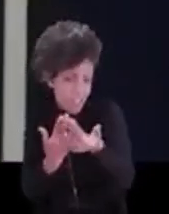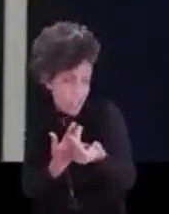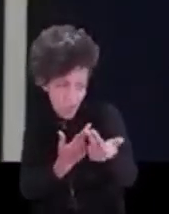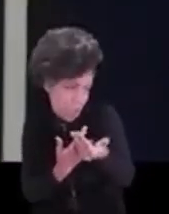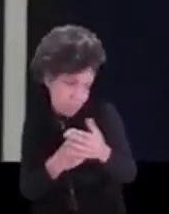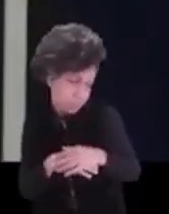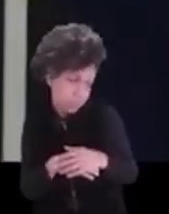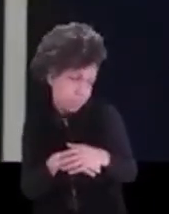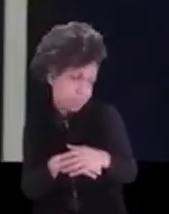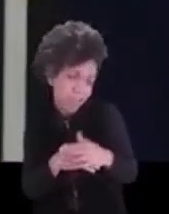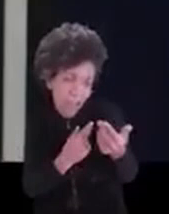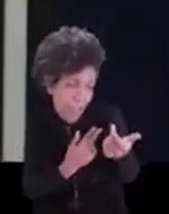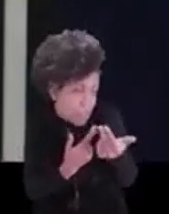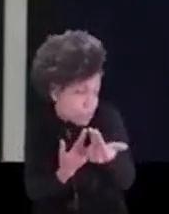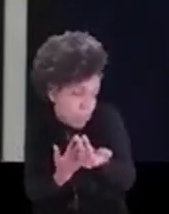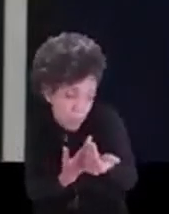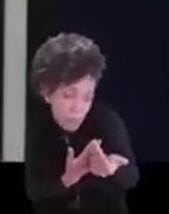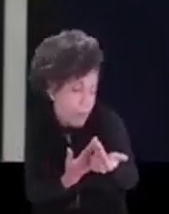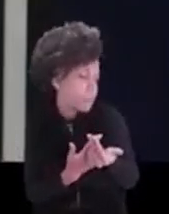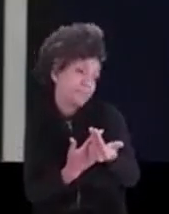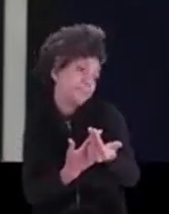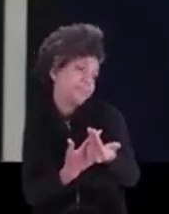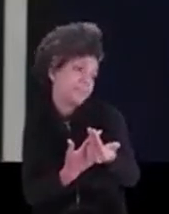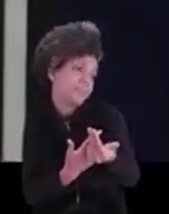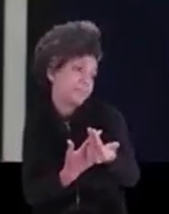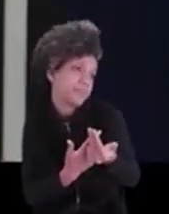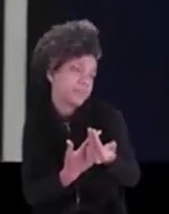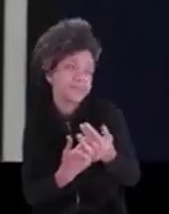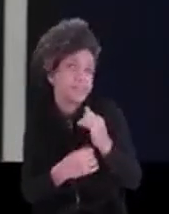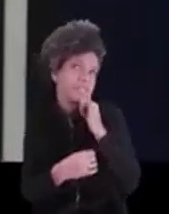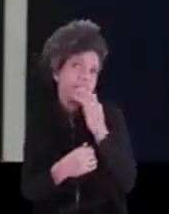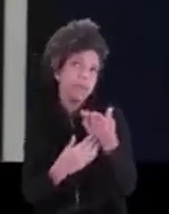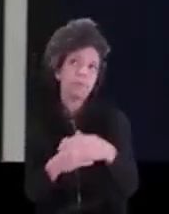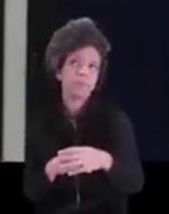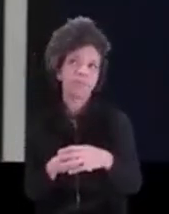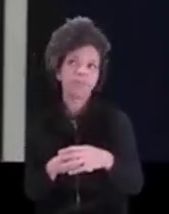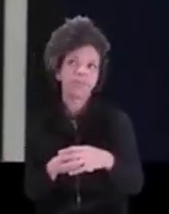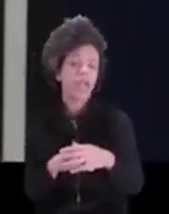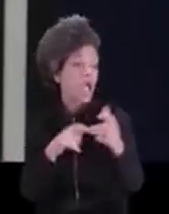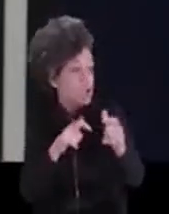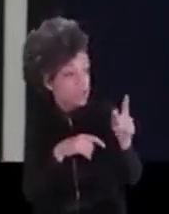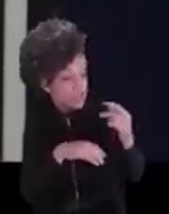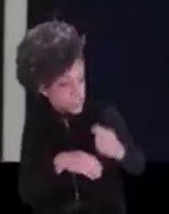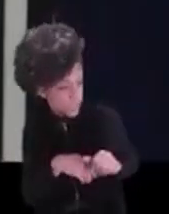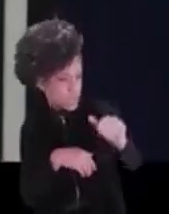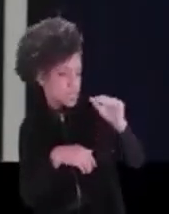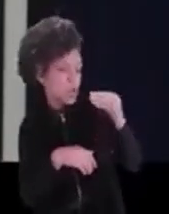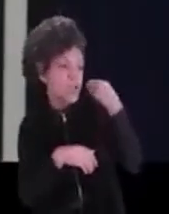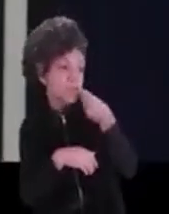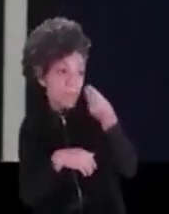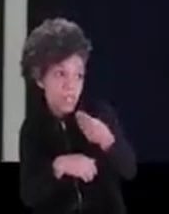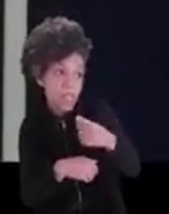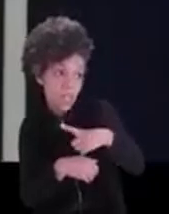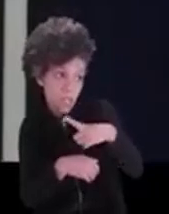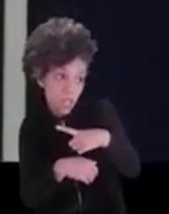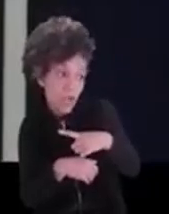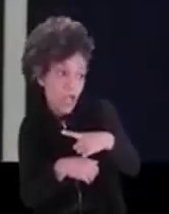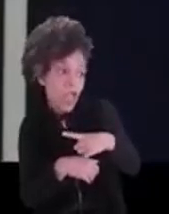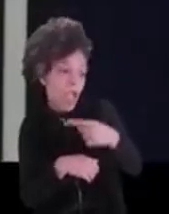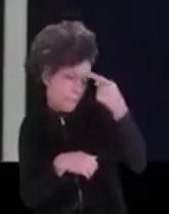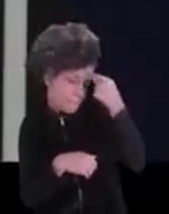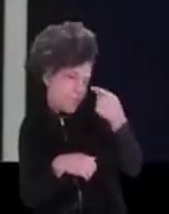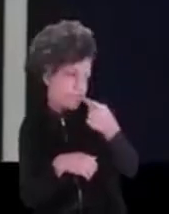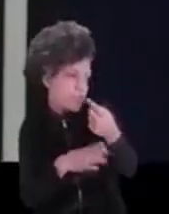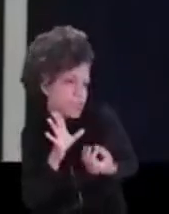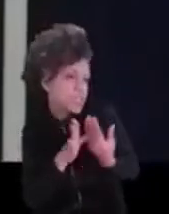coisa entendeu nós somos a mesma a mesma coisa o vamos ver assim aonde você cresceu os experiência que você teve que